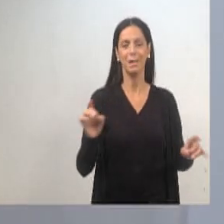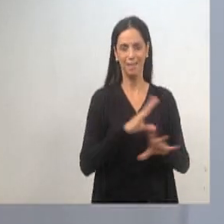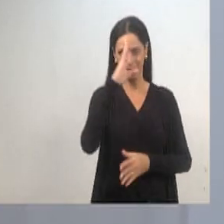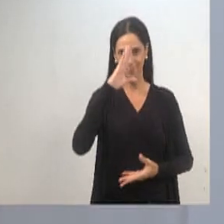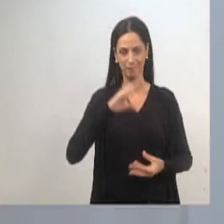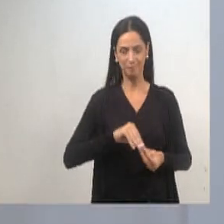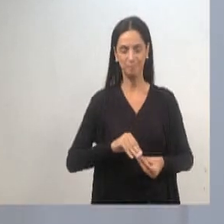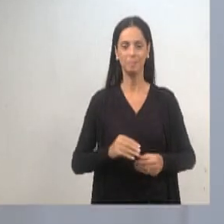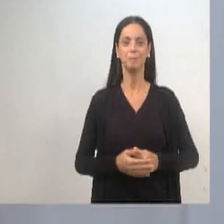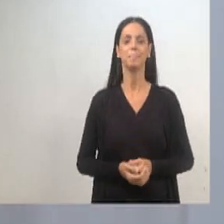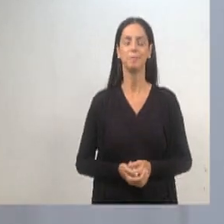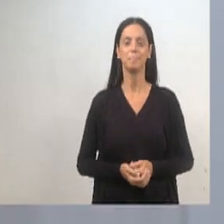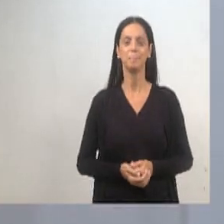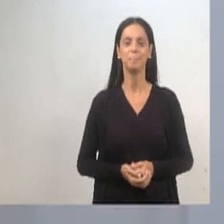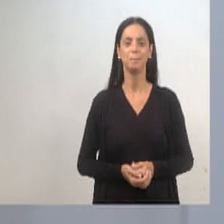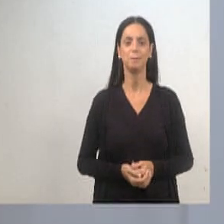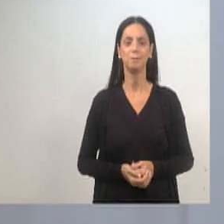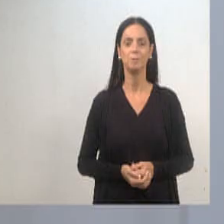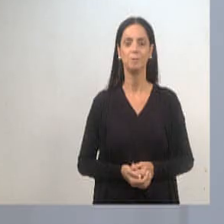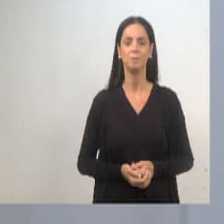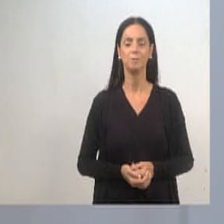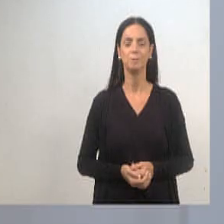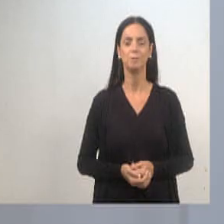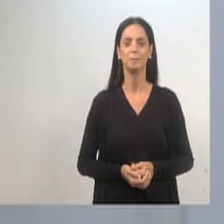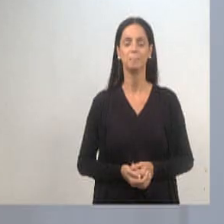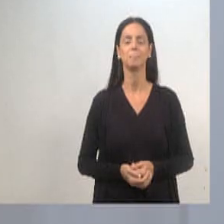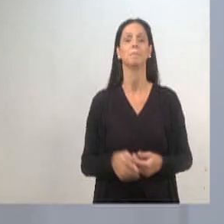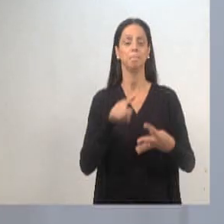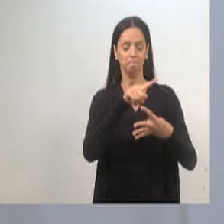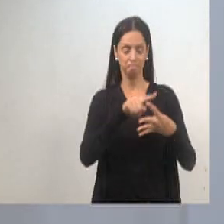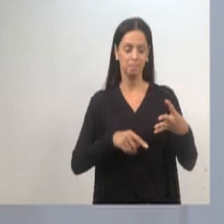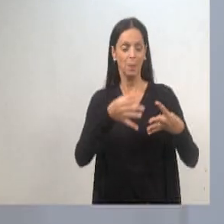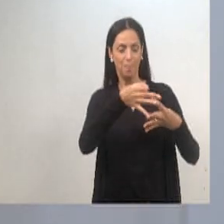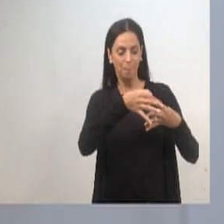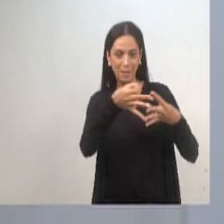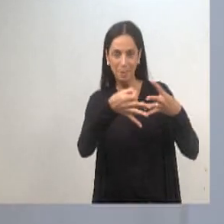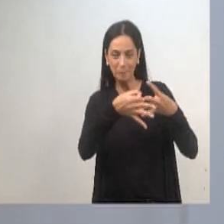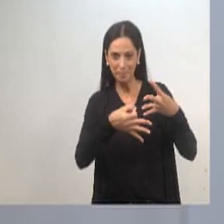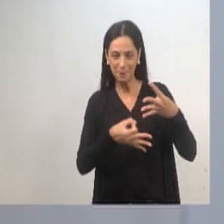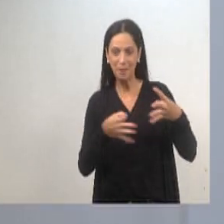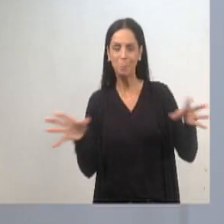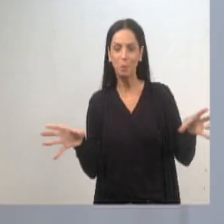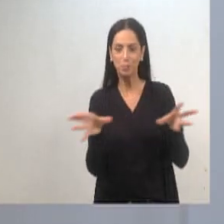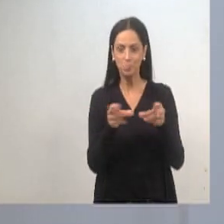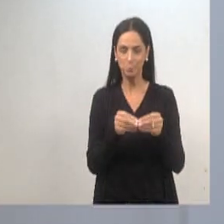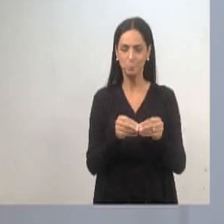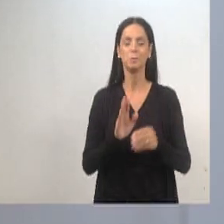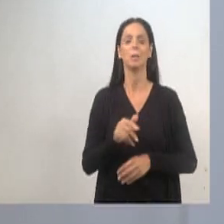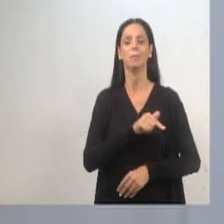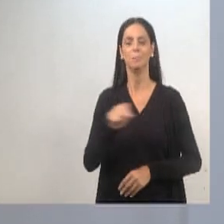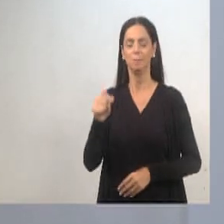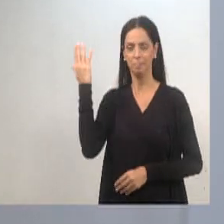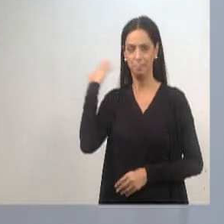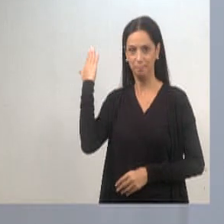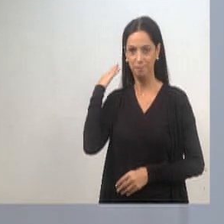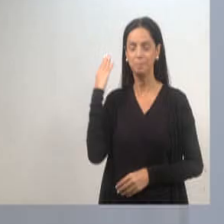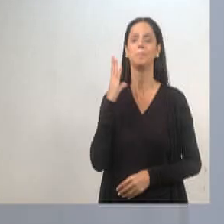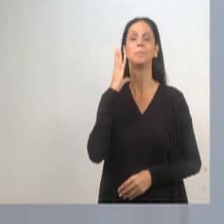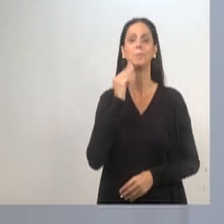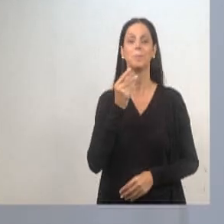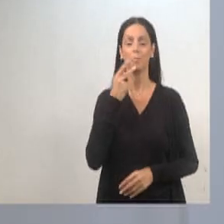Obrigado, presidente. Fazer um resumo aqui dos 4 à parte. Primeiro, o próprio vereador Gilson, já na sessão passada, tinha colocado aqui a questão